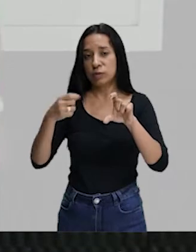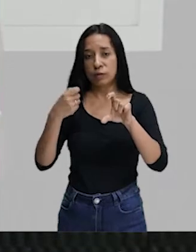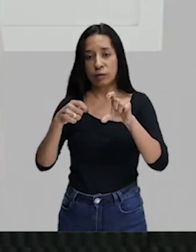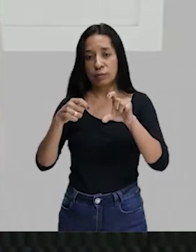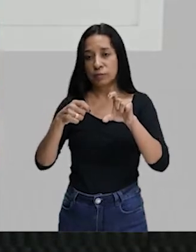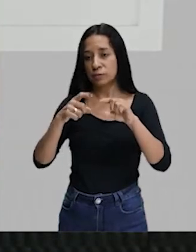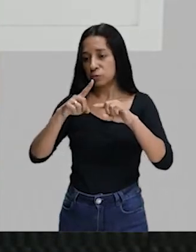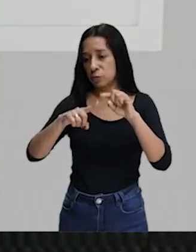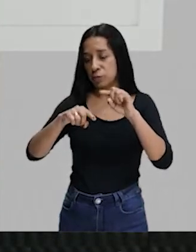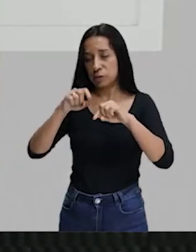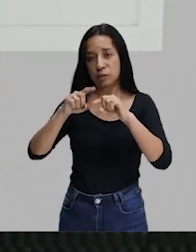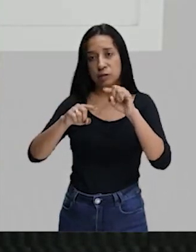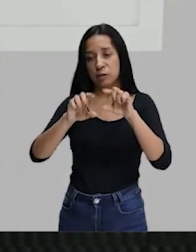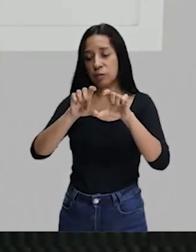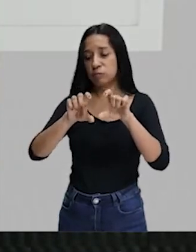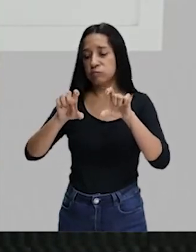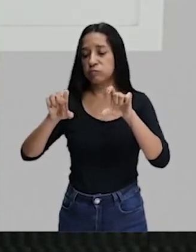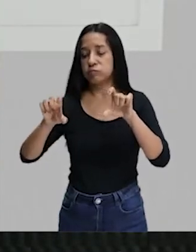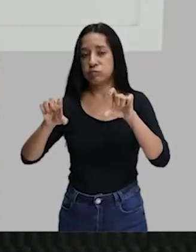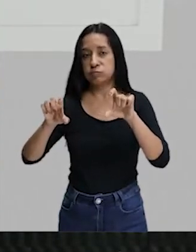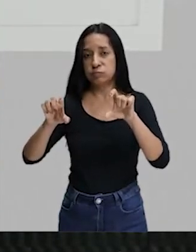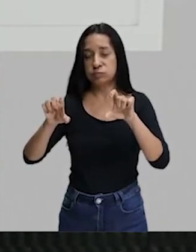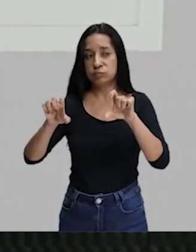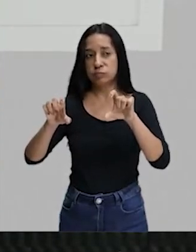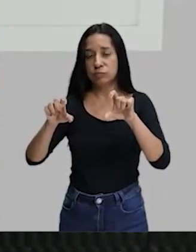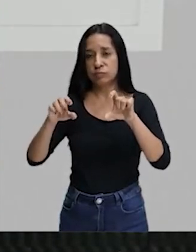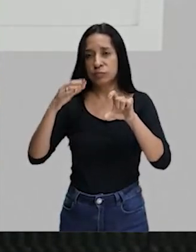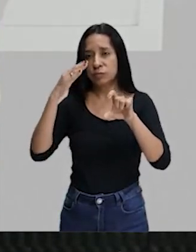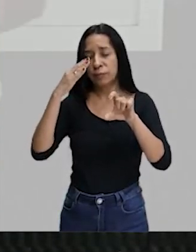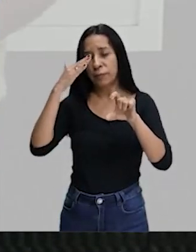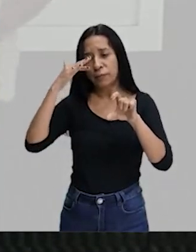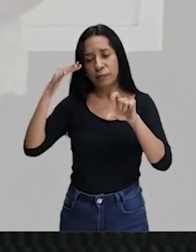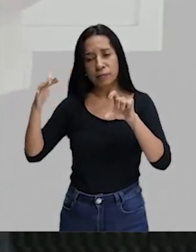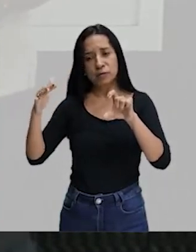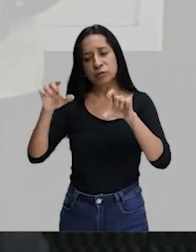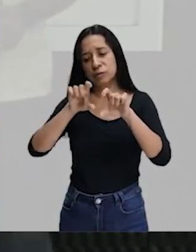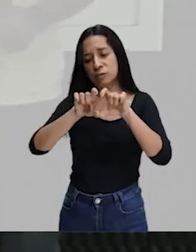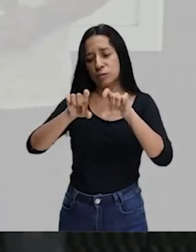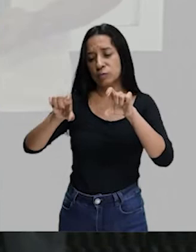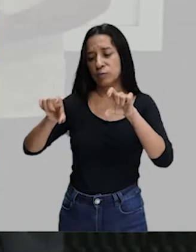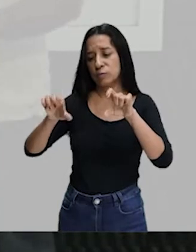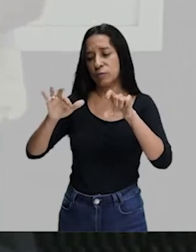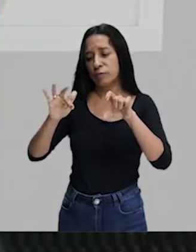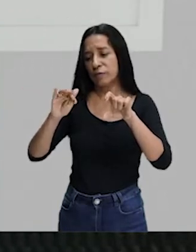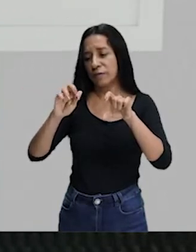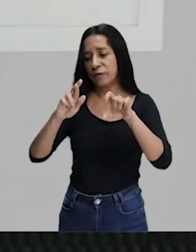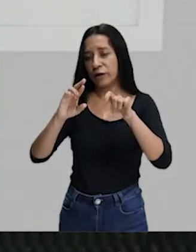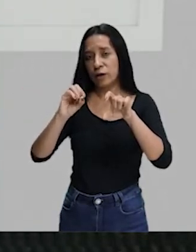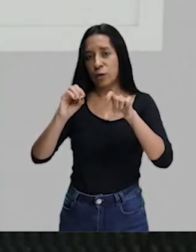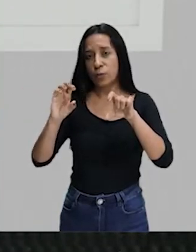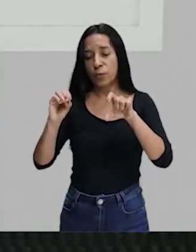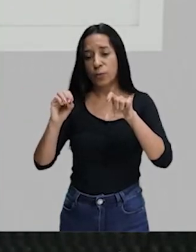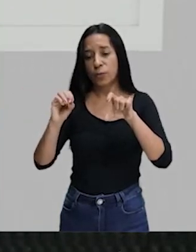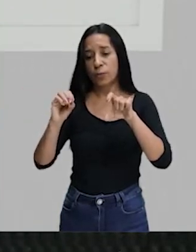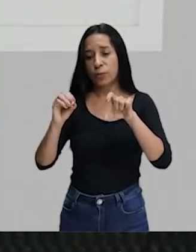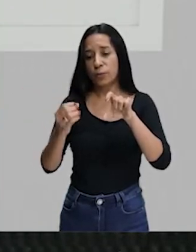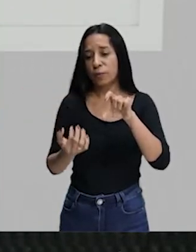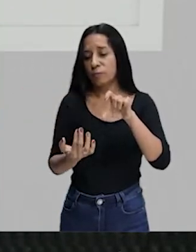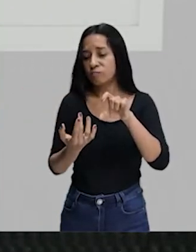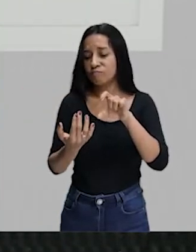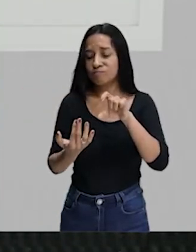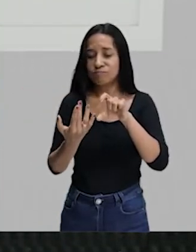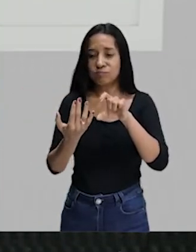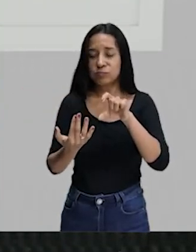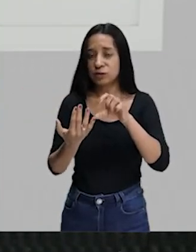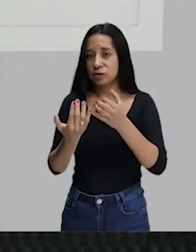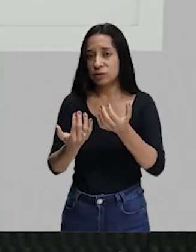de calor, certo? Então vamos imaginar aqui uma barra de ferro. Então nós vamos aquecer essa barra de